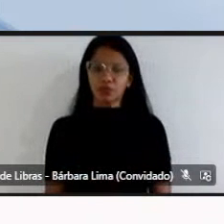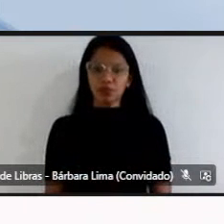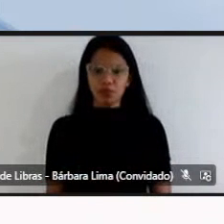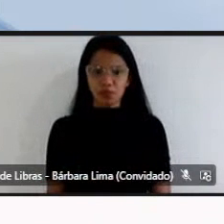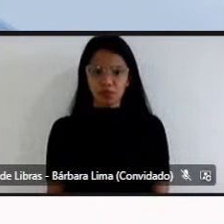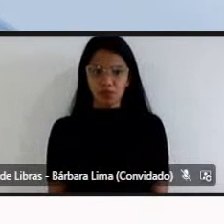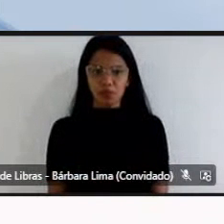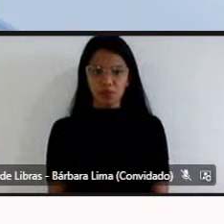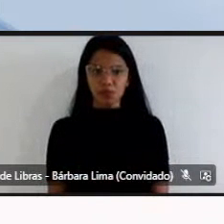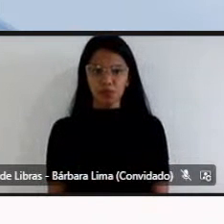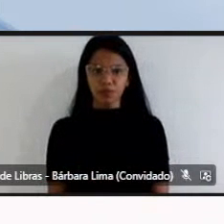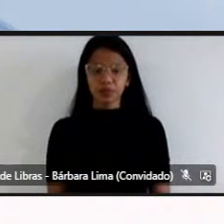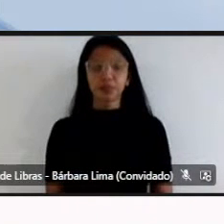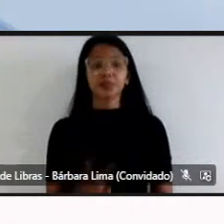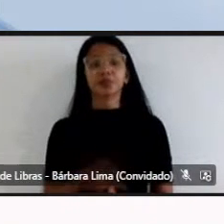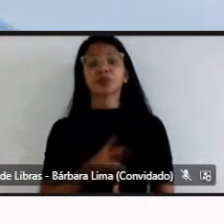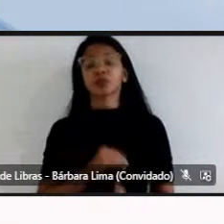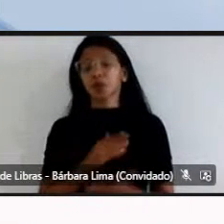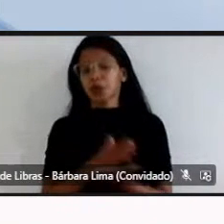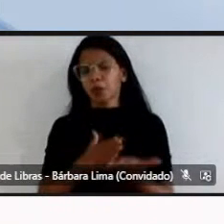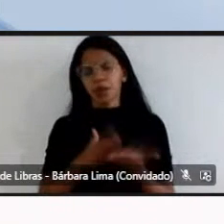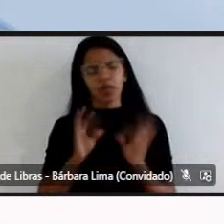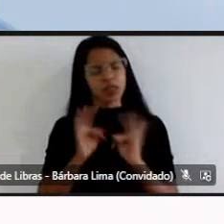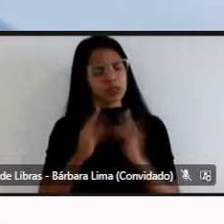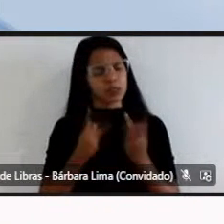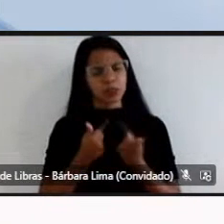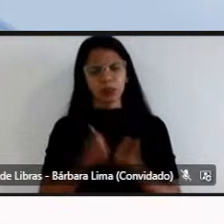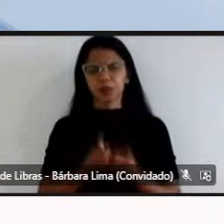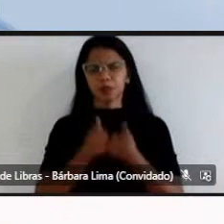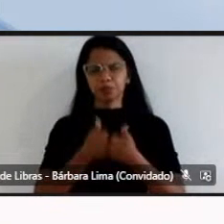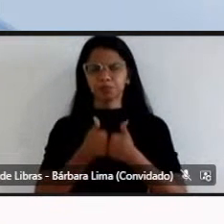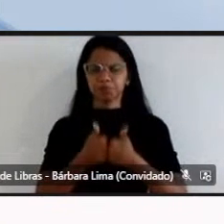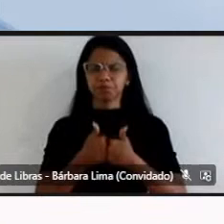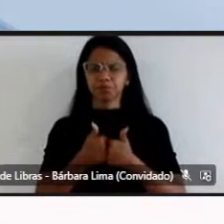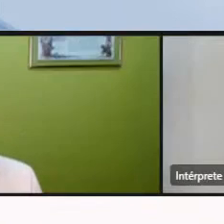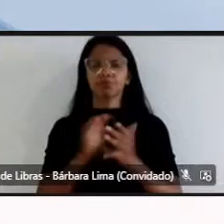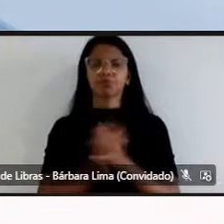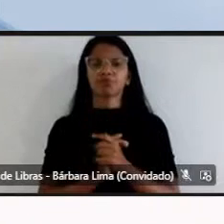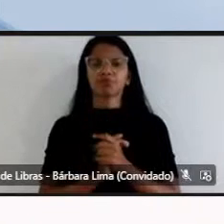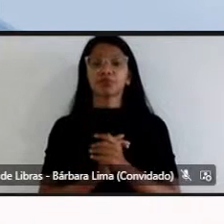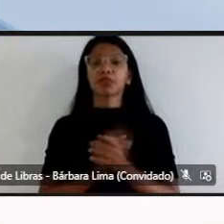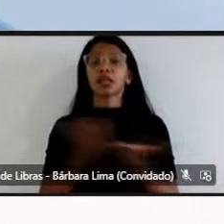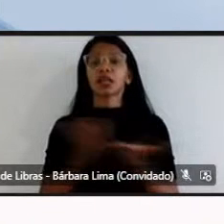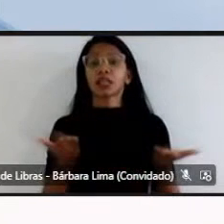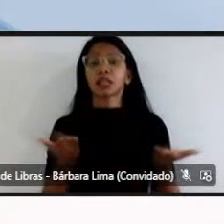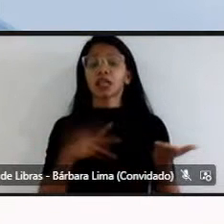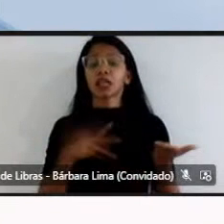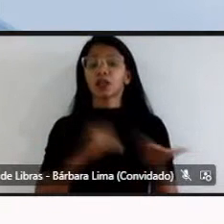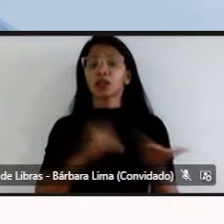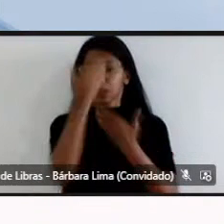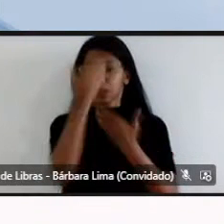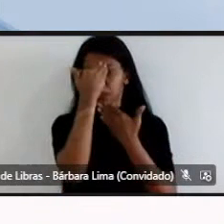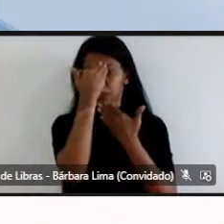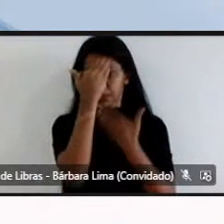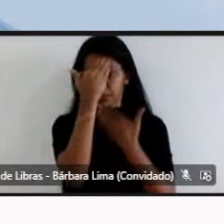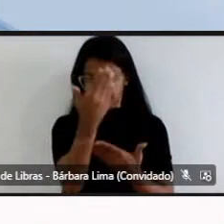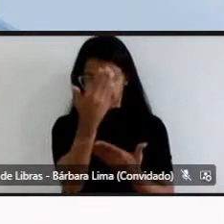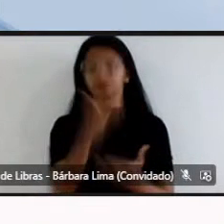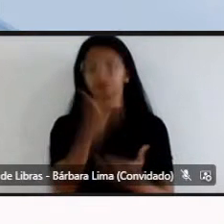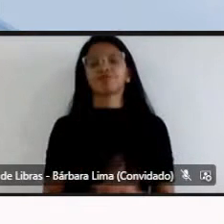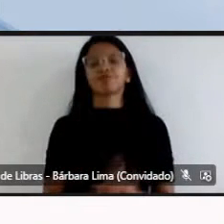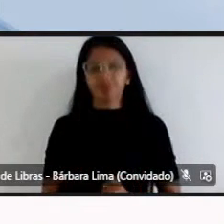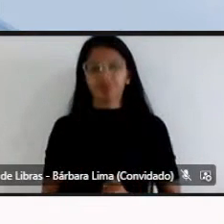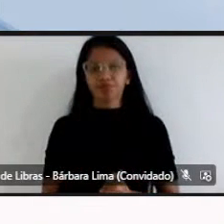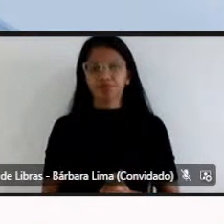Eu acho que de nossa parte está tranquilo, Paulo. Então, deixamos aqui os nossos agradecimentos, né, ao